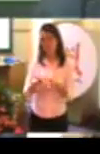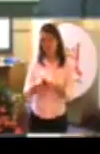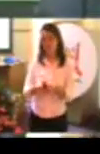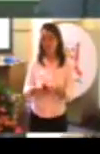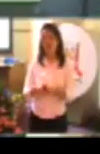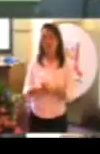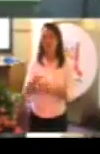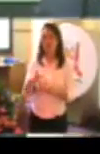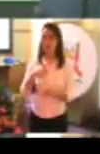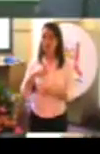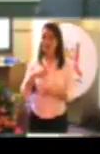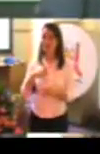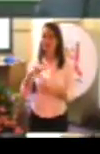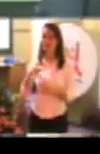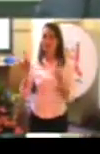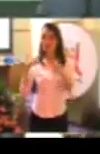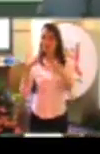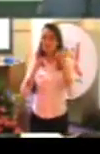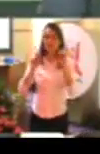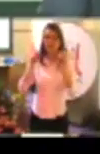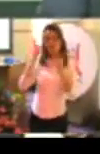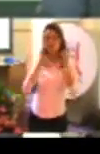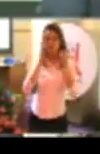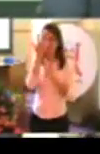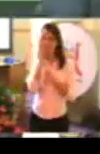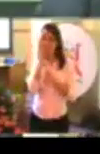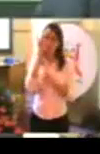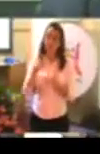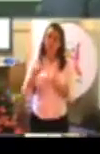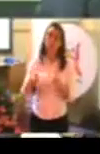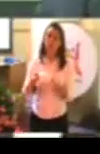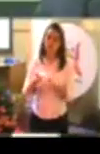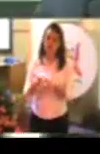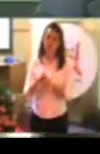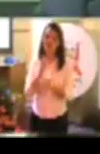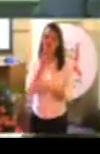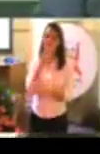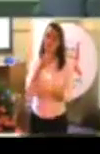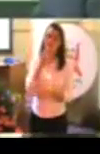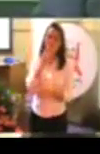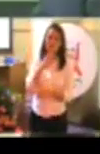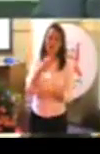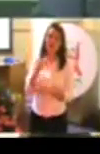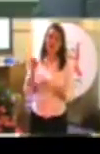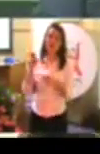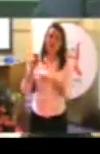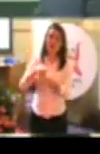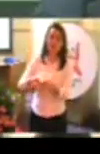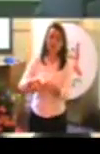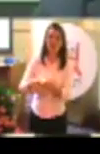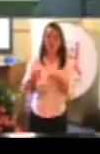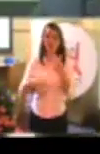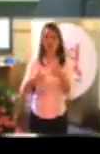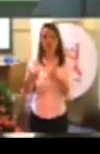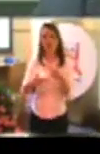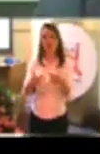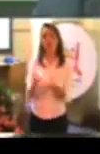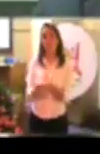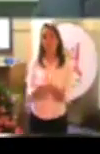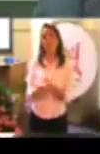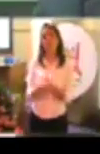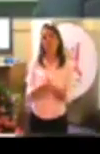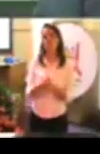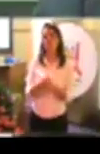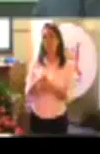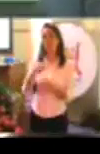Inclusive, até marchinhas de carnaval da década de 50 que satirizam esse ingresso no serviço público, falando